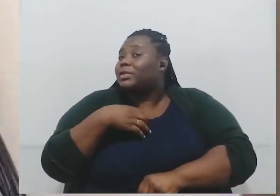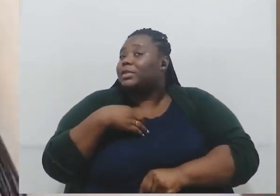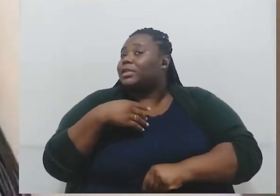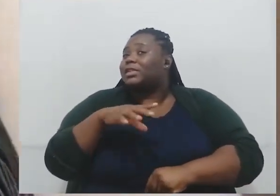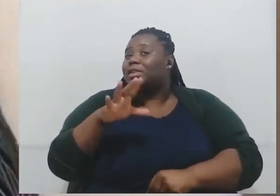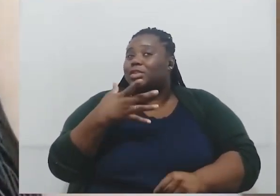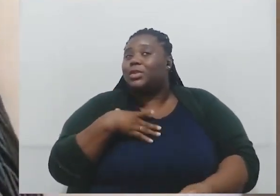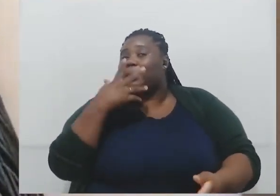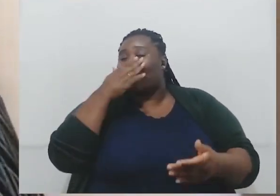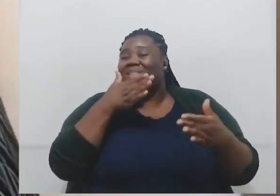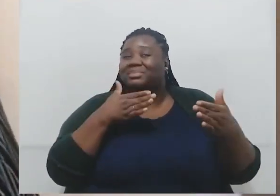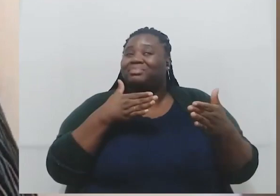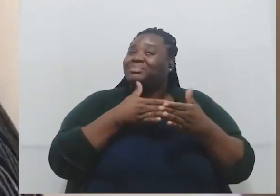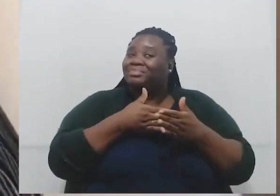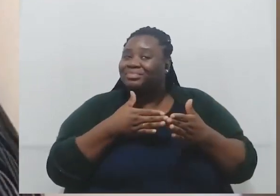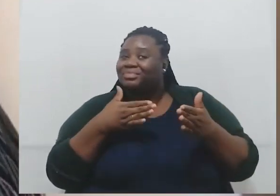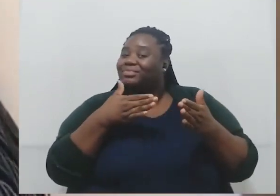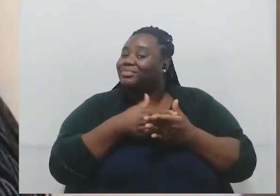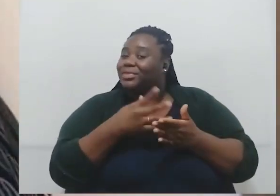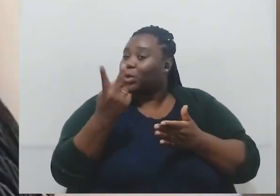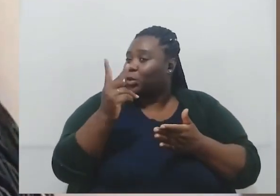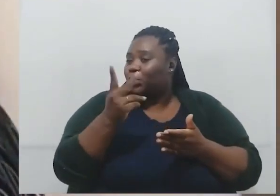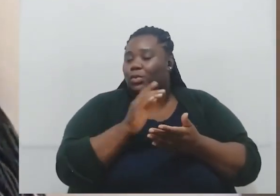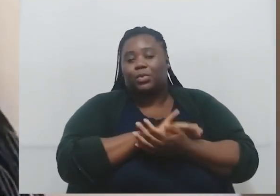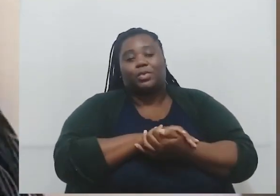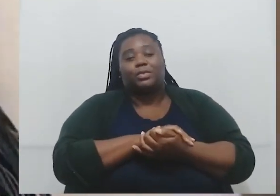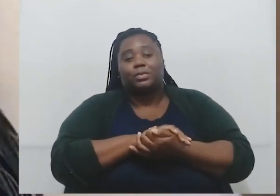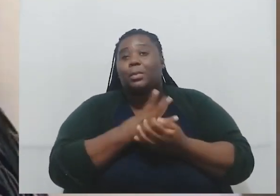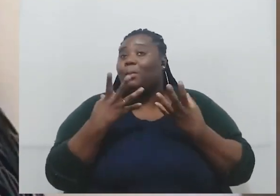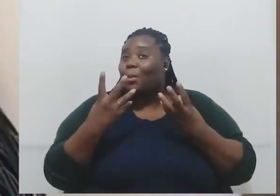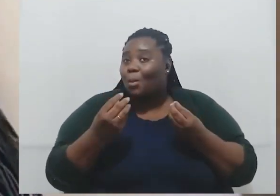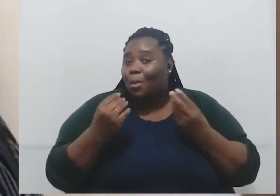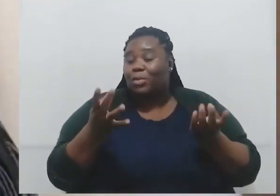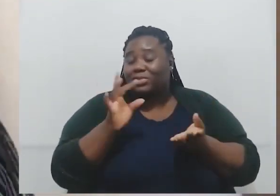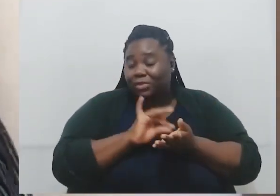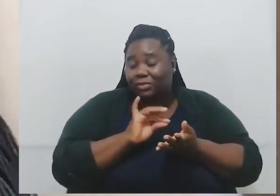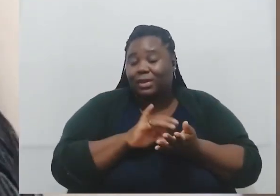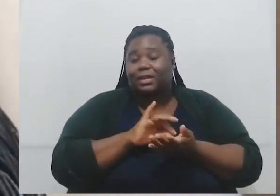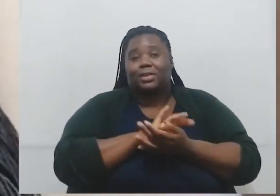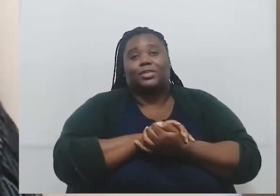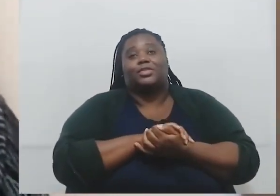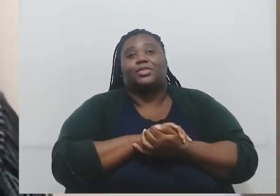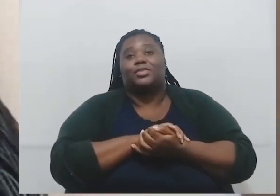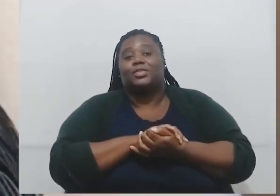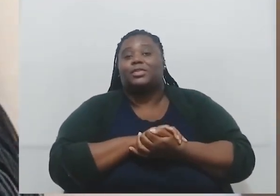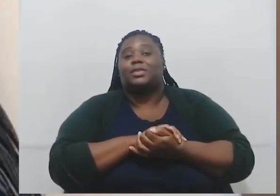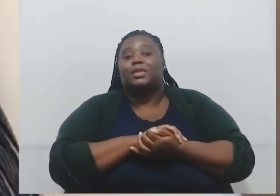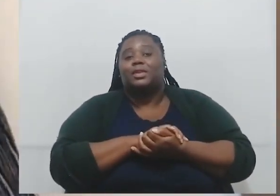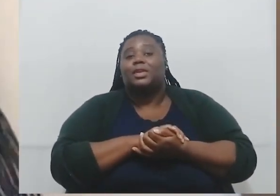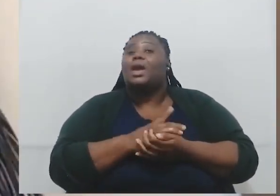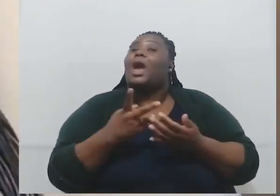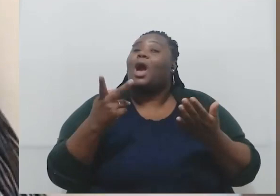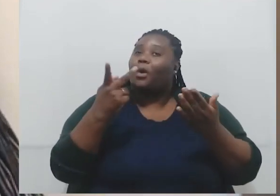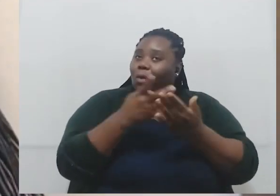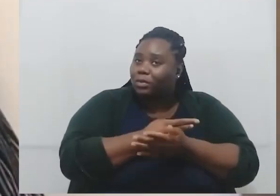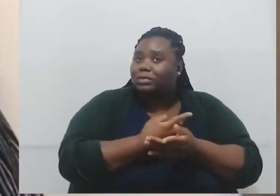casos. Muita mesmo. E muitas vezes, e isso acontece ainda hoje, em vários lugares,